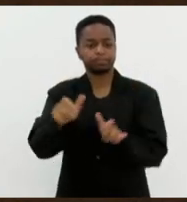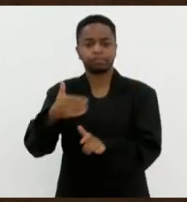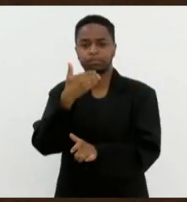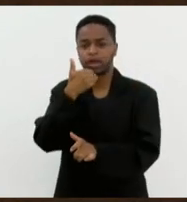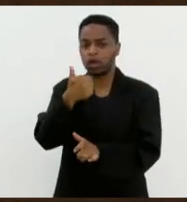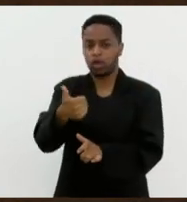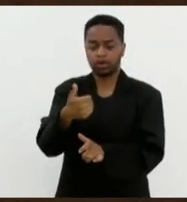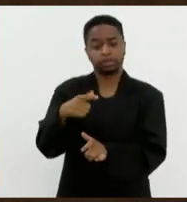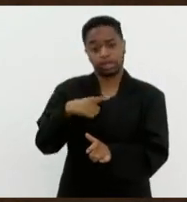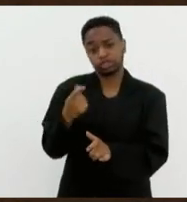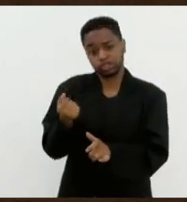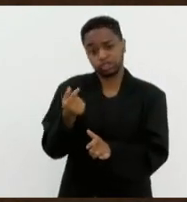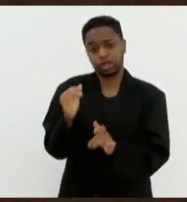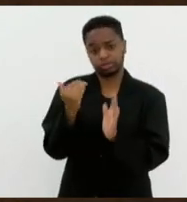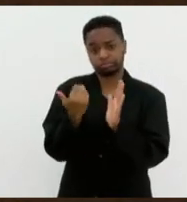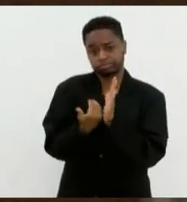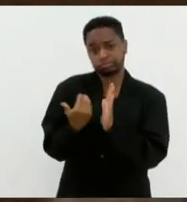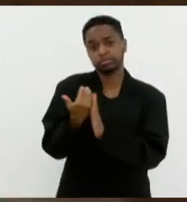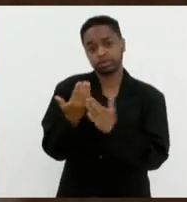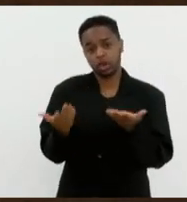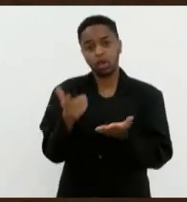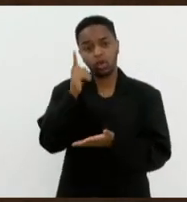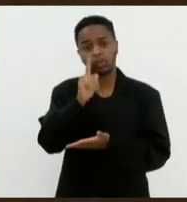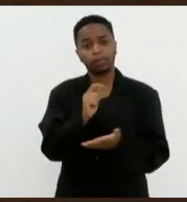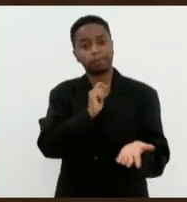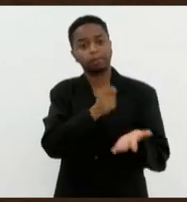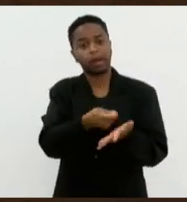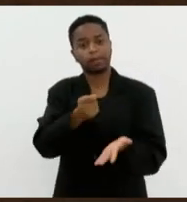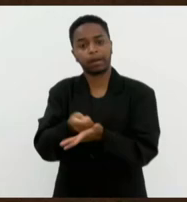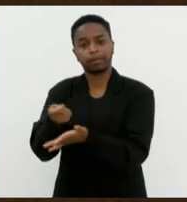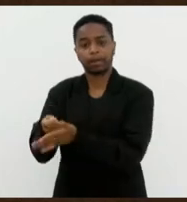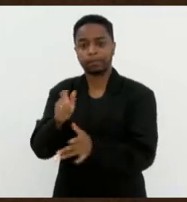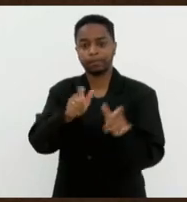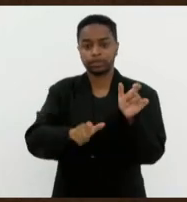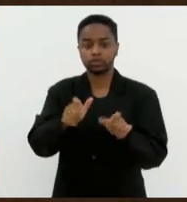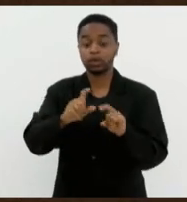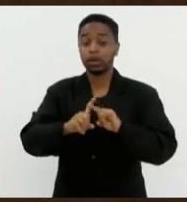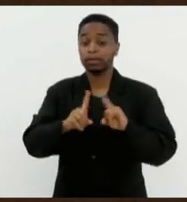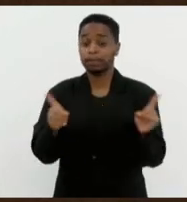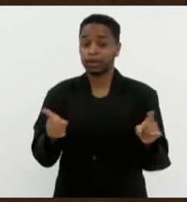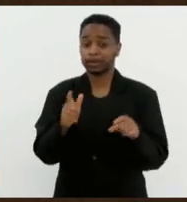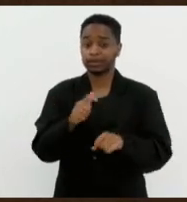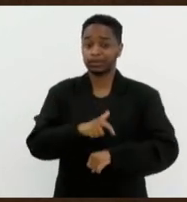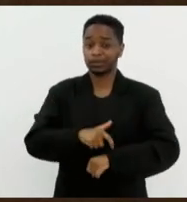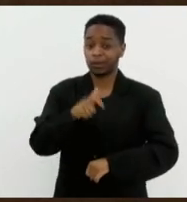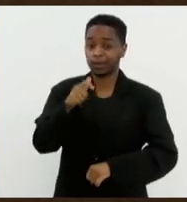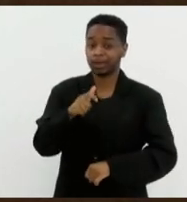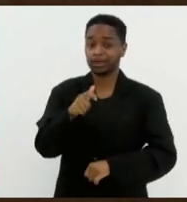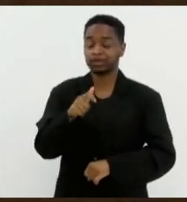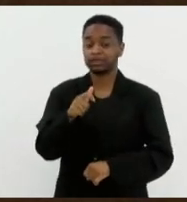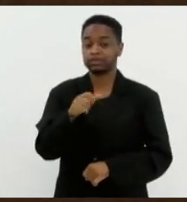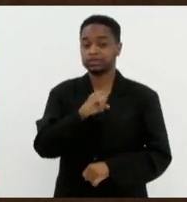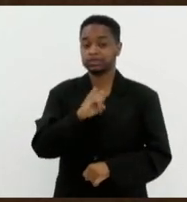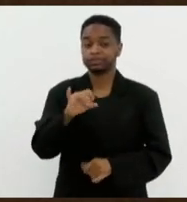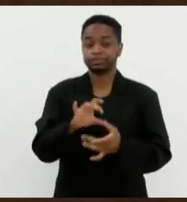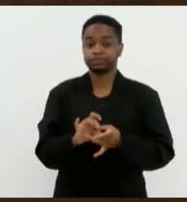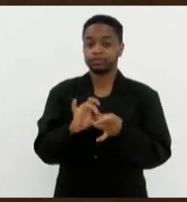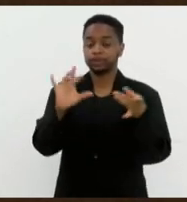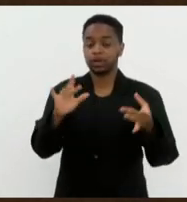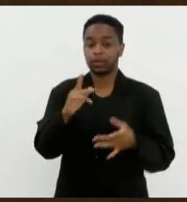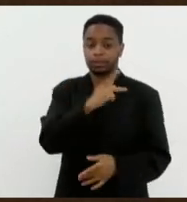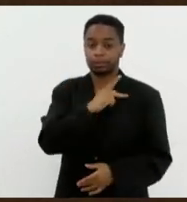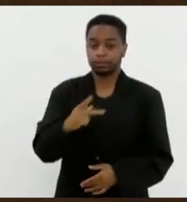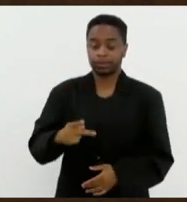muito dinheiro, né, então eles conseguem pagar essas pessoas. Mas quando largam o presidente para